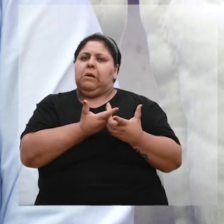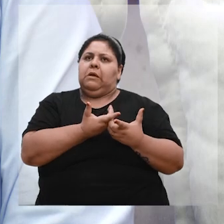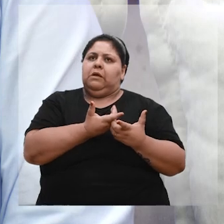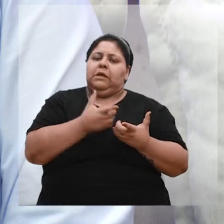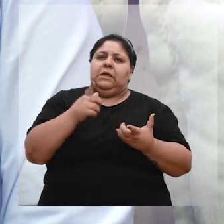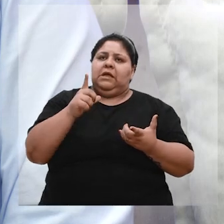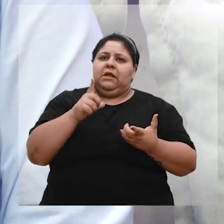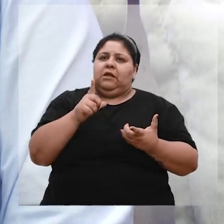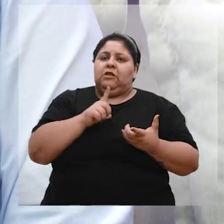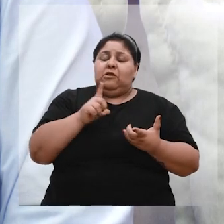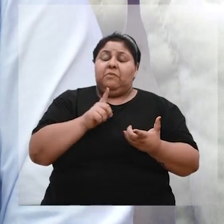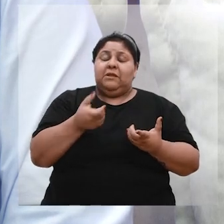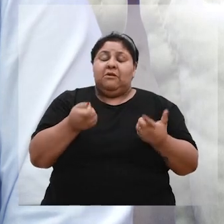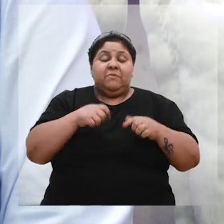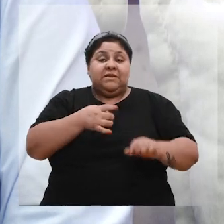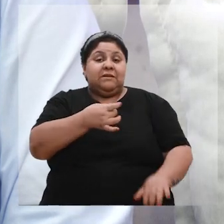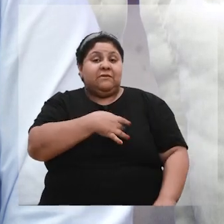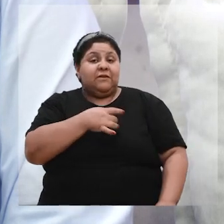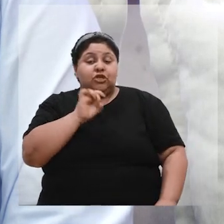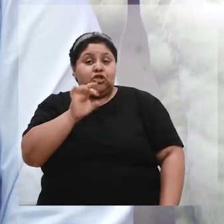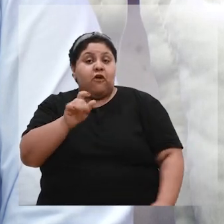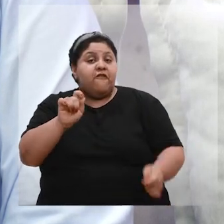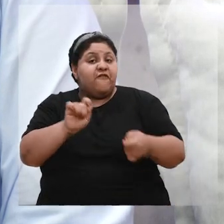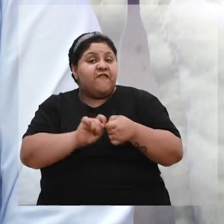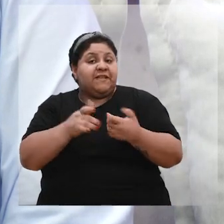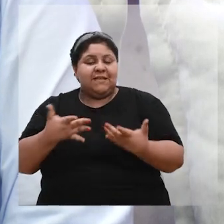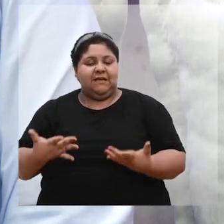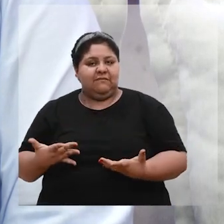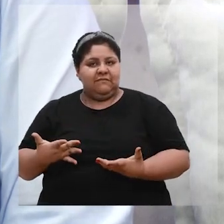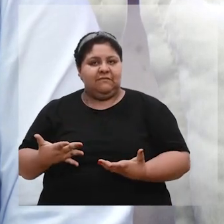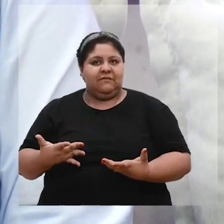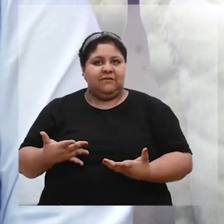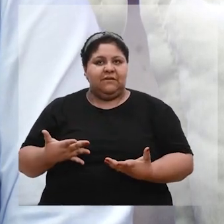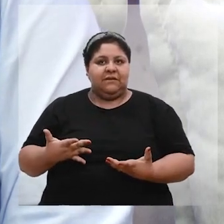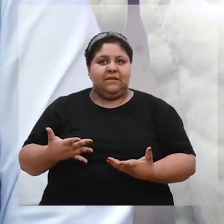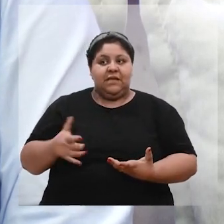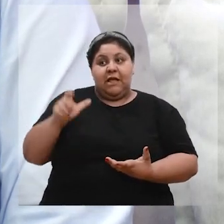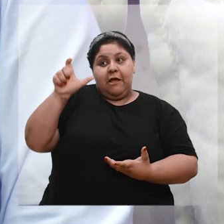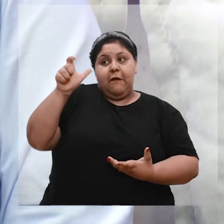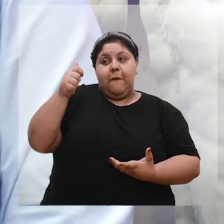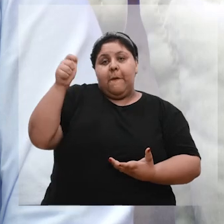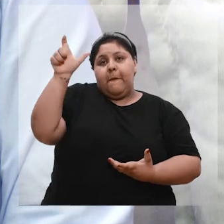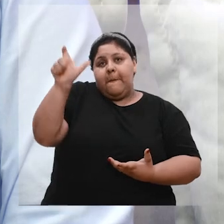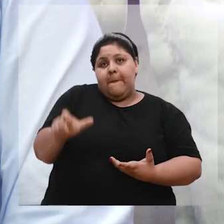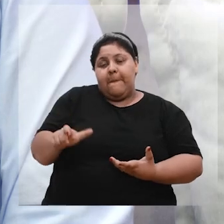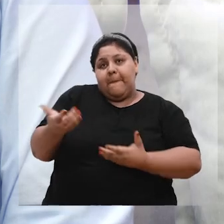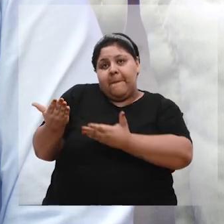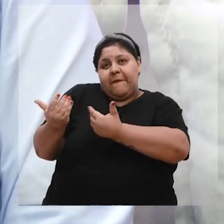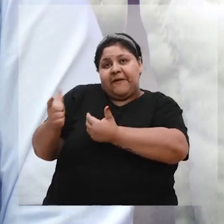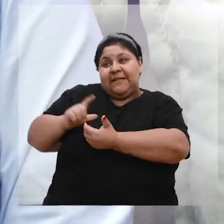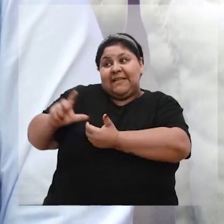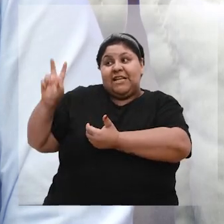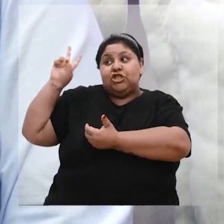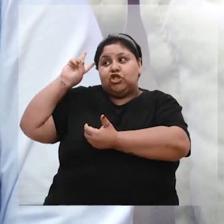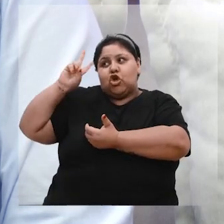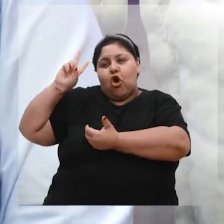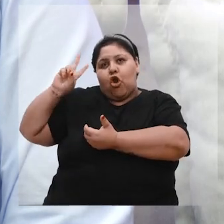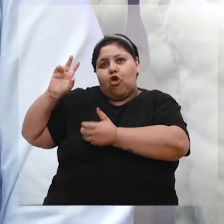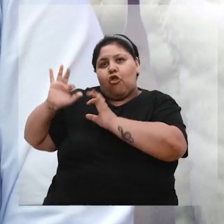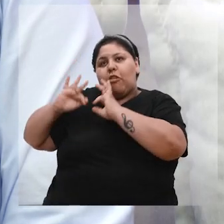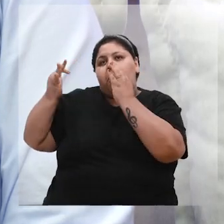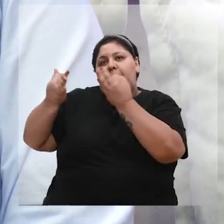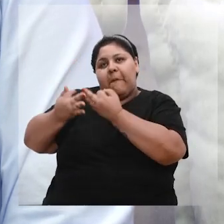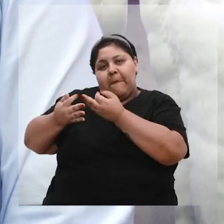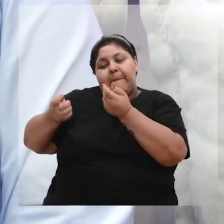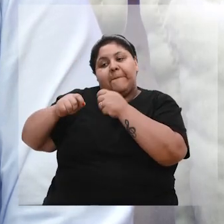Então, a gente não precisa ter medo, a gente precisa fazer. E pacientes jovens que têm histórico